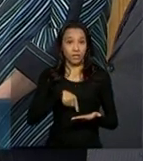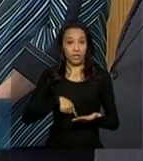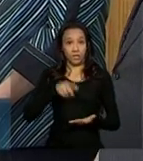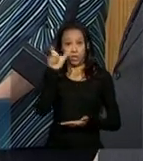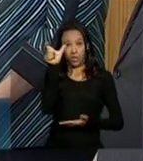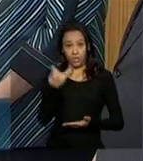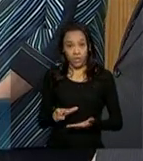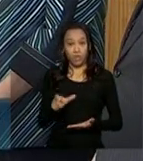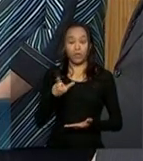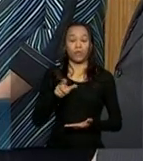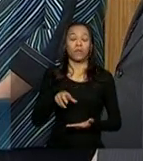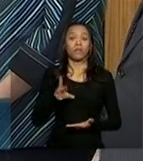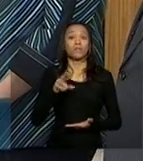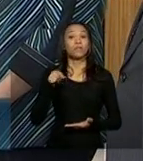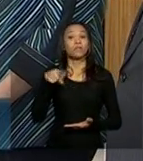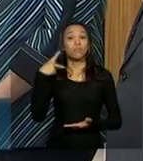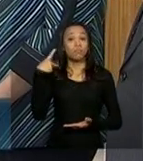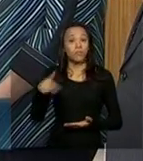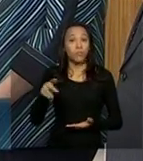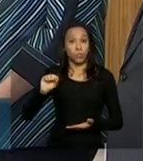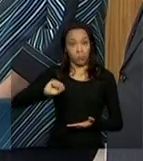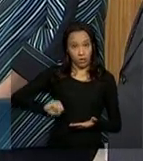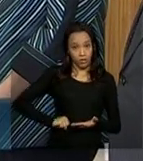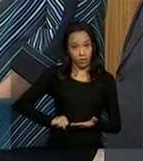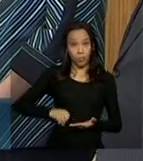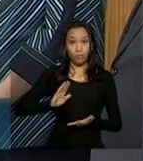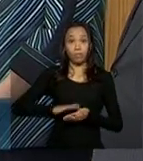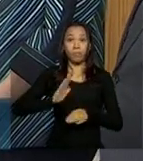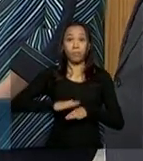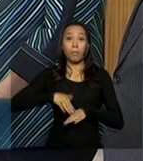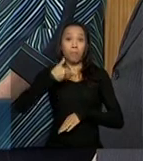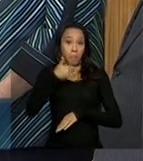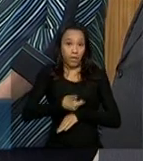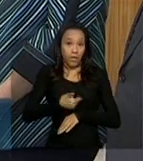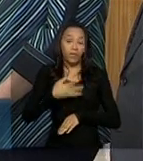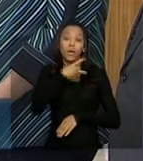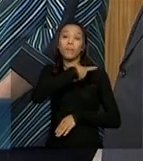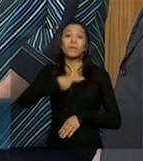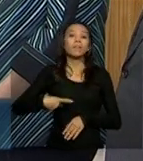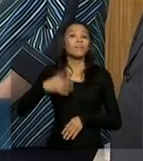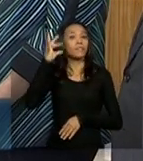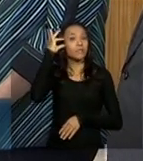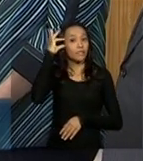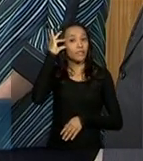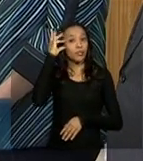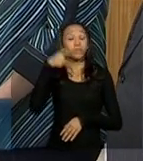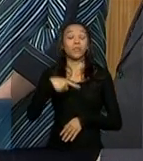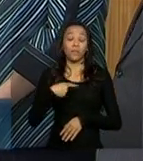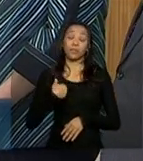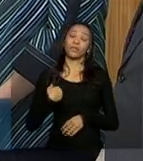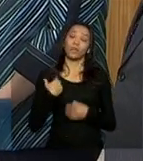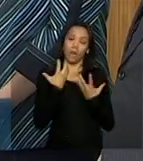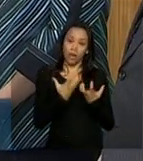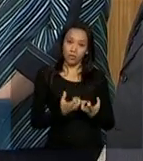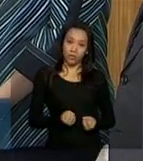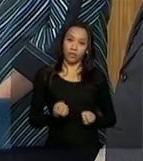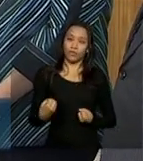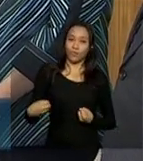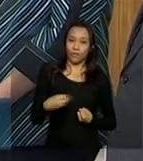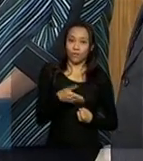de Estado de origem pede, então, que a presidenta Dilma Rousseff reconheça o novo